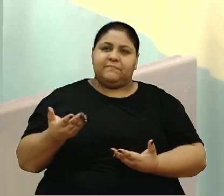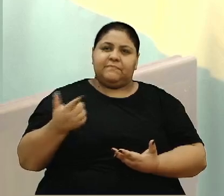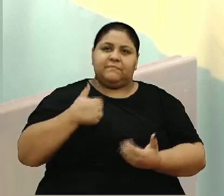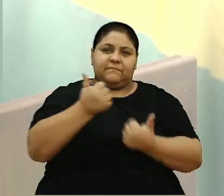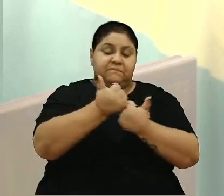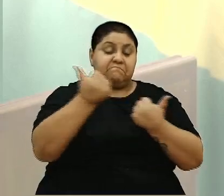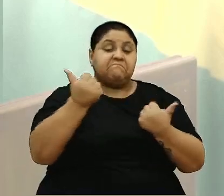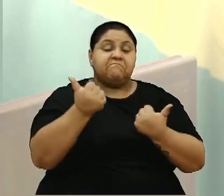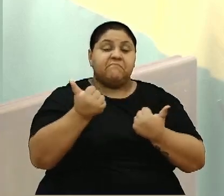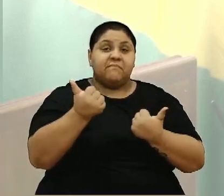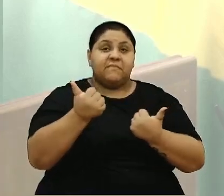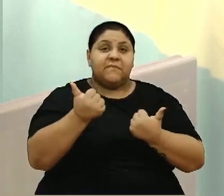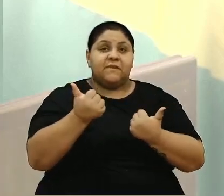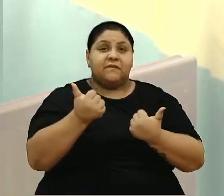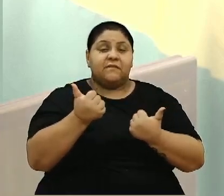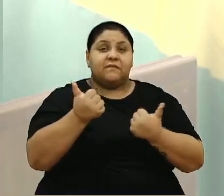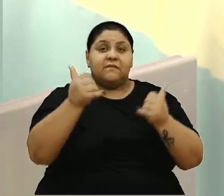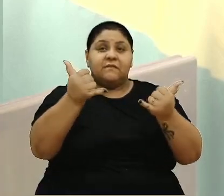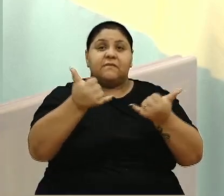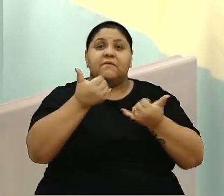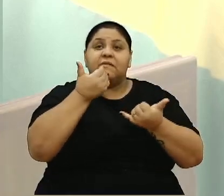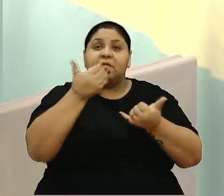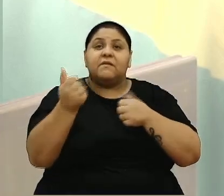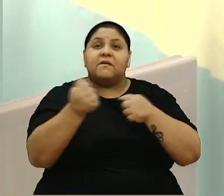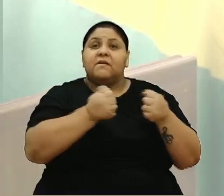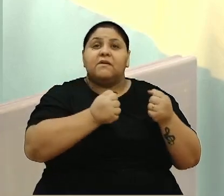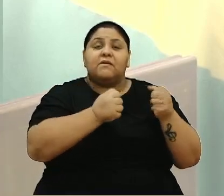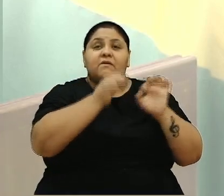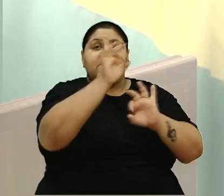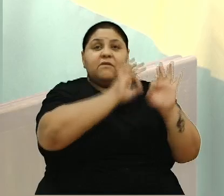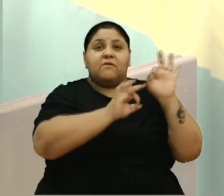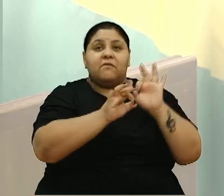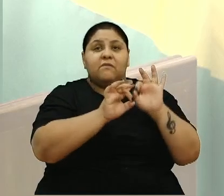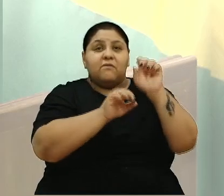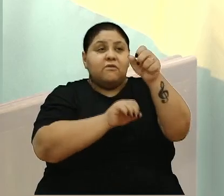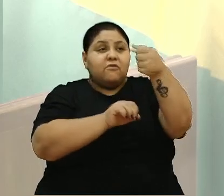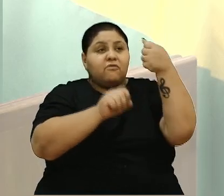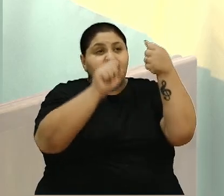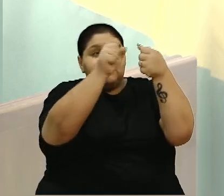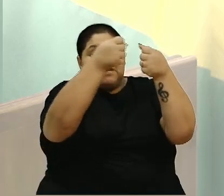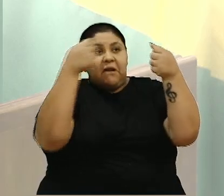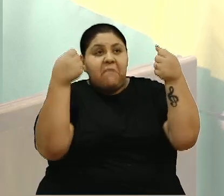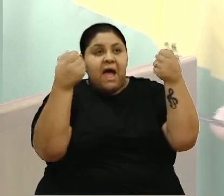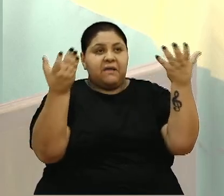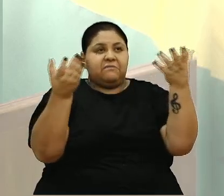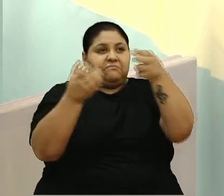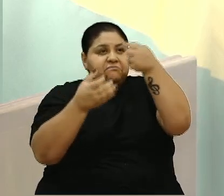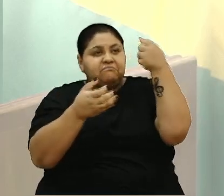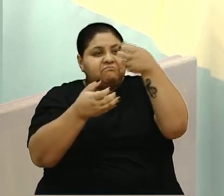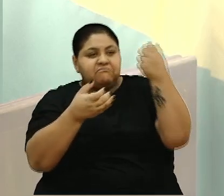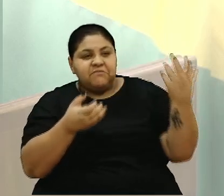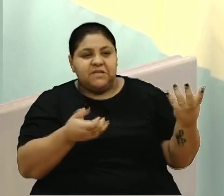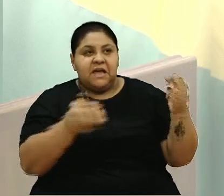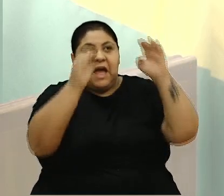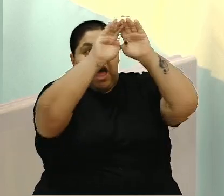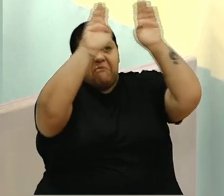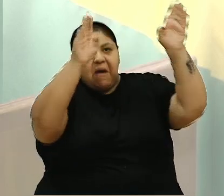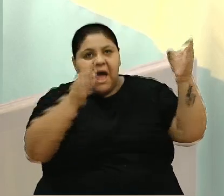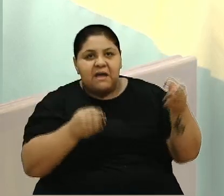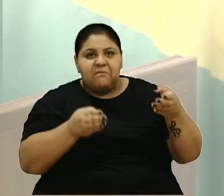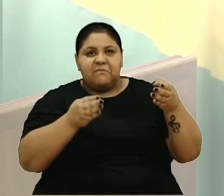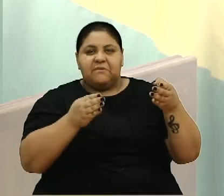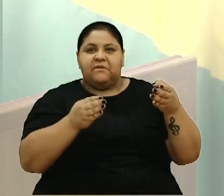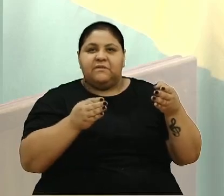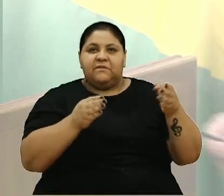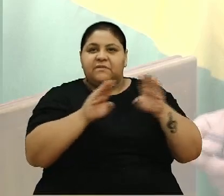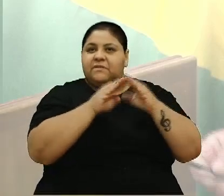esses dias me pediu: posso consertar os armários da escola? Claro que pode.